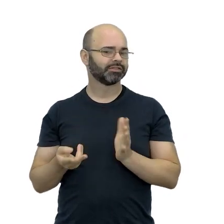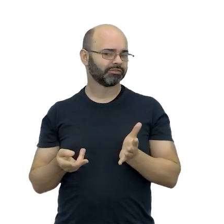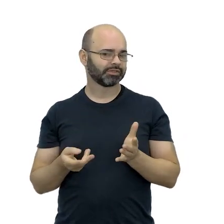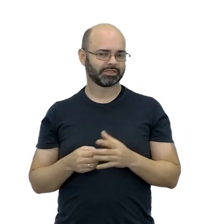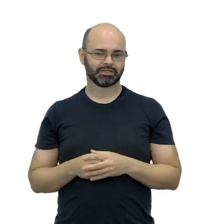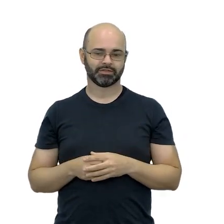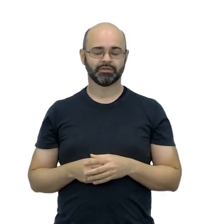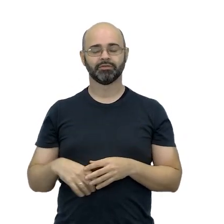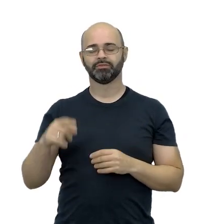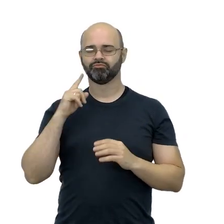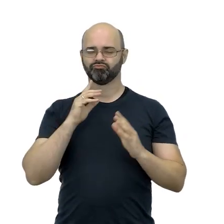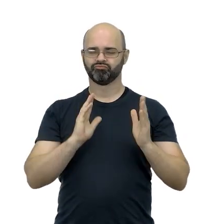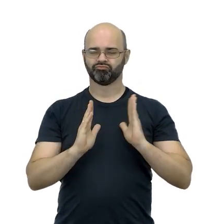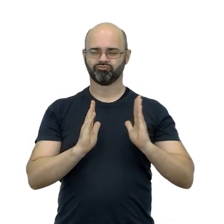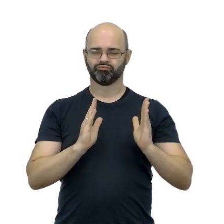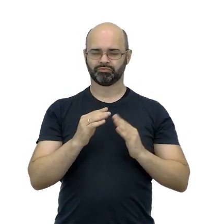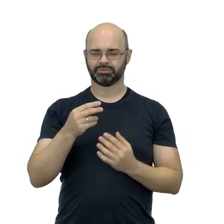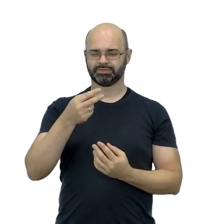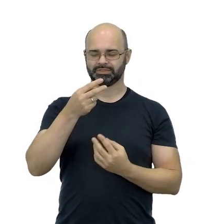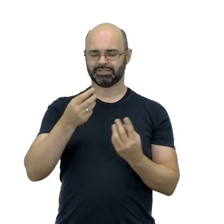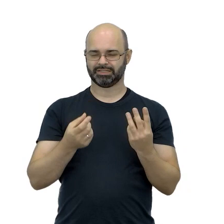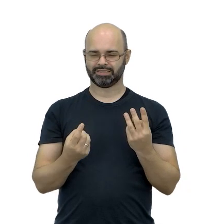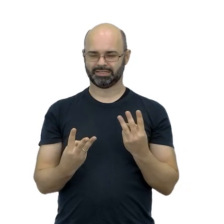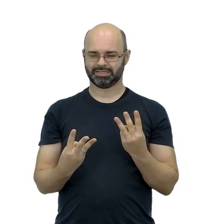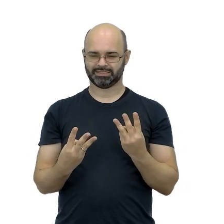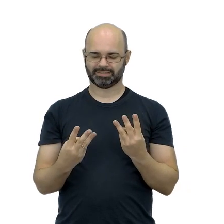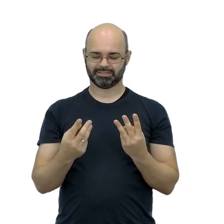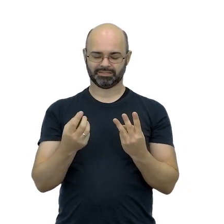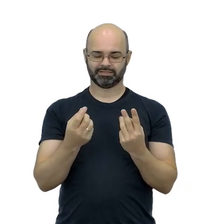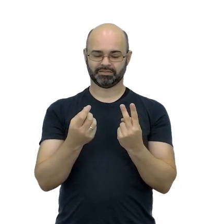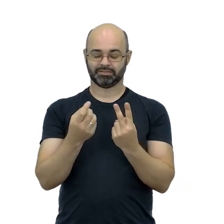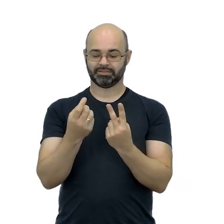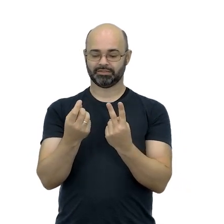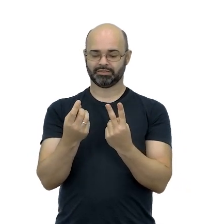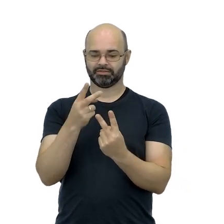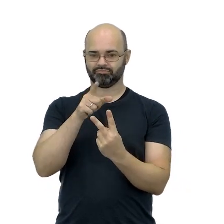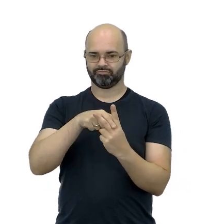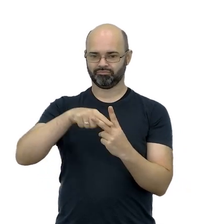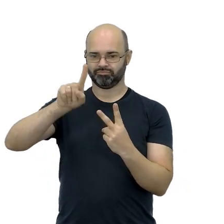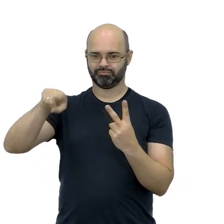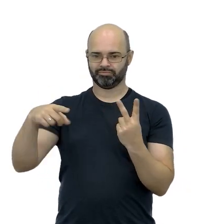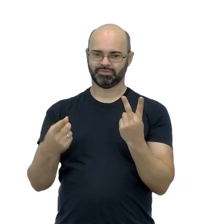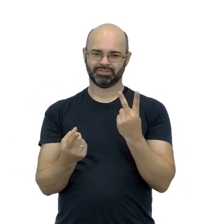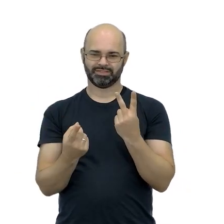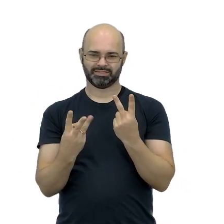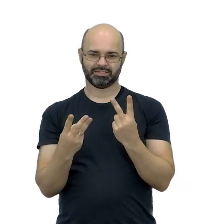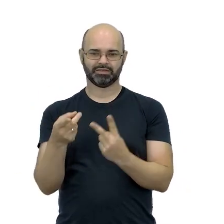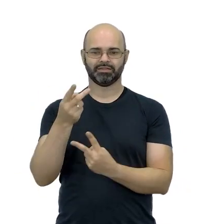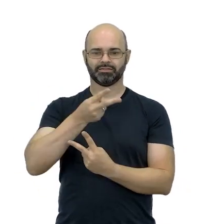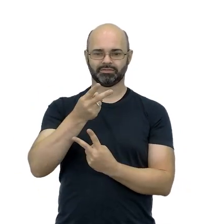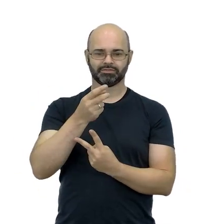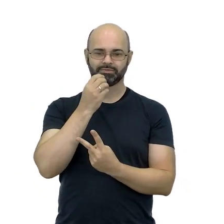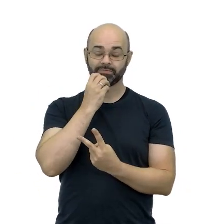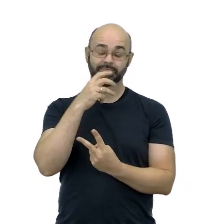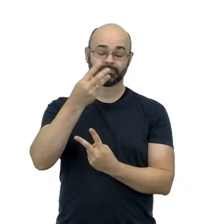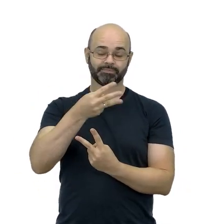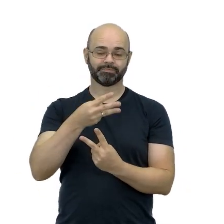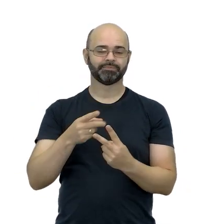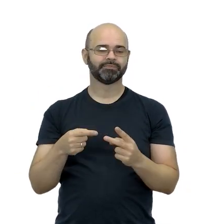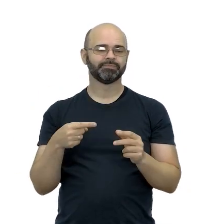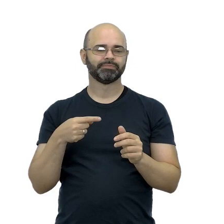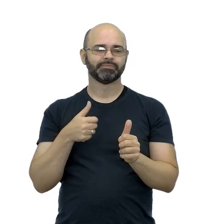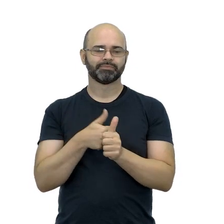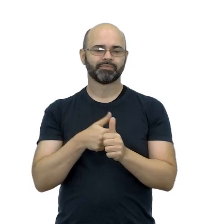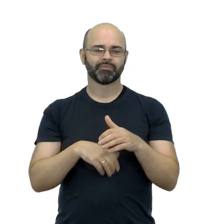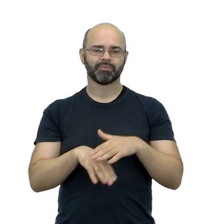Entre 2 e 27. Como o 13 está mais perto do 8, então ele está mais perto da onde? Do 2. Aí é